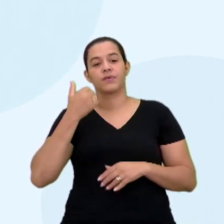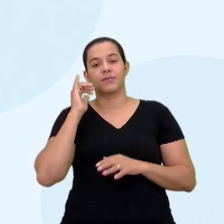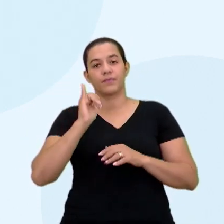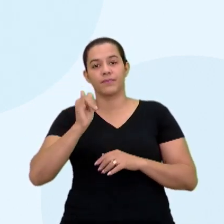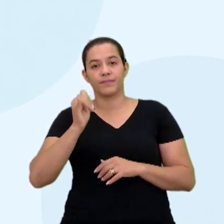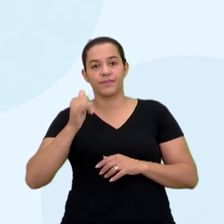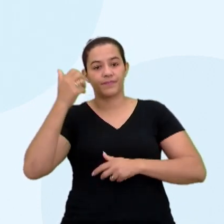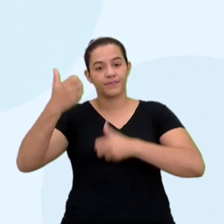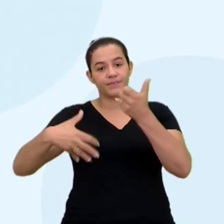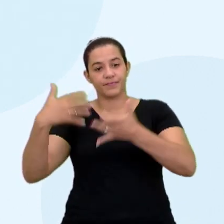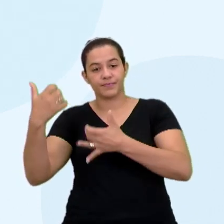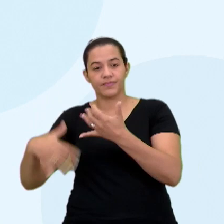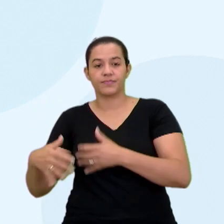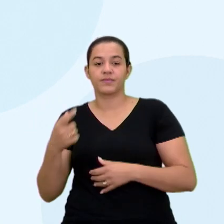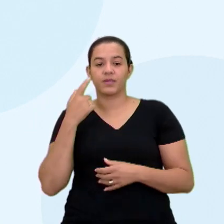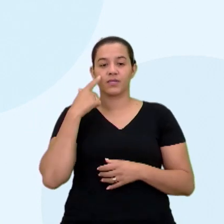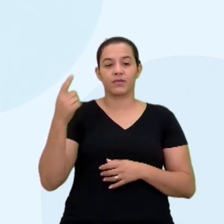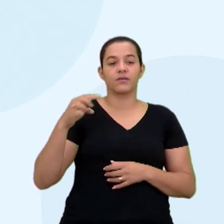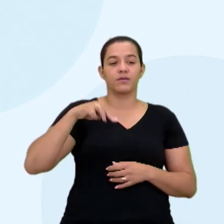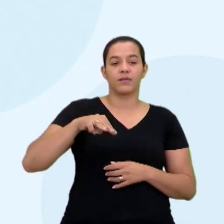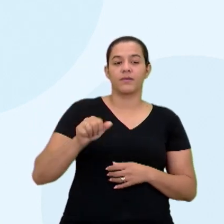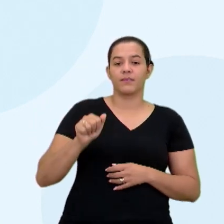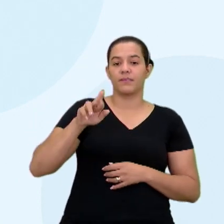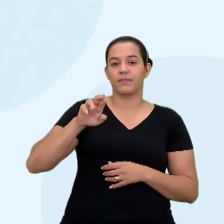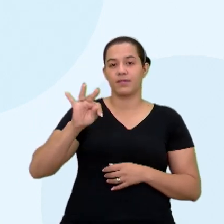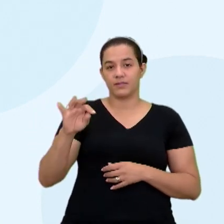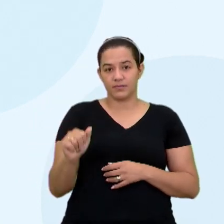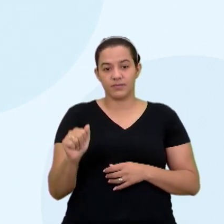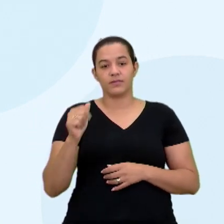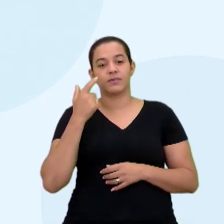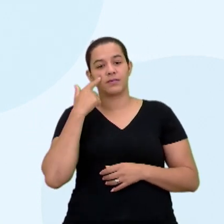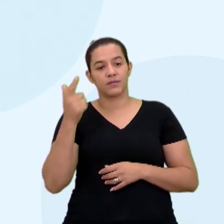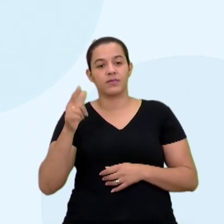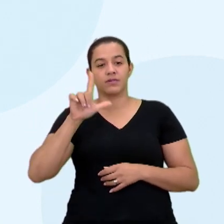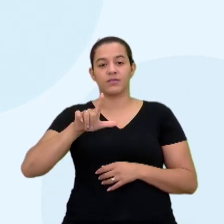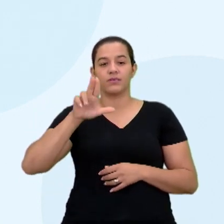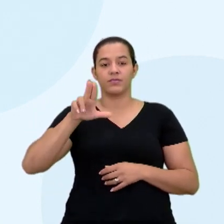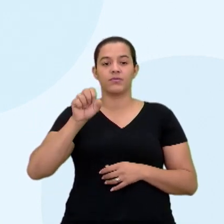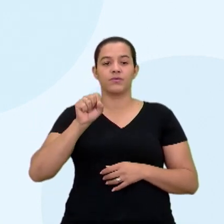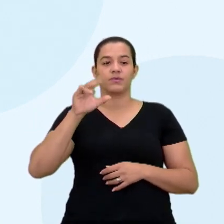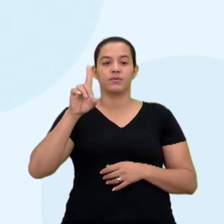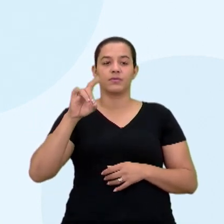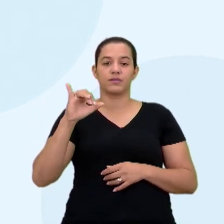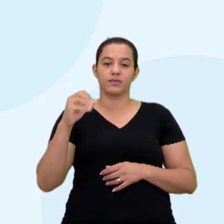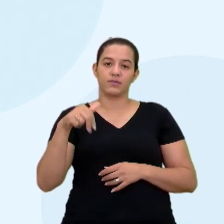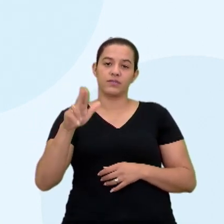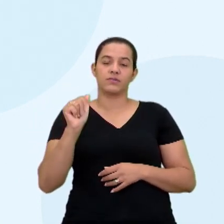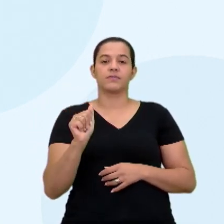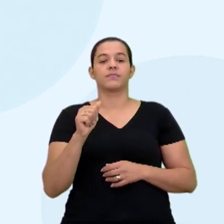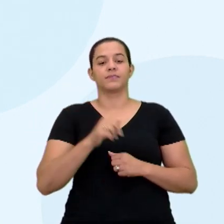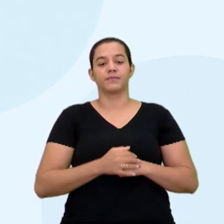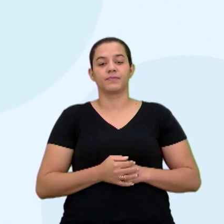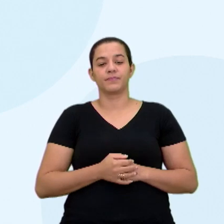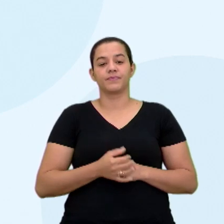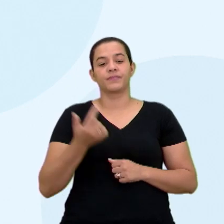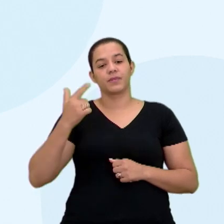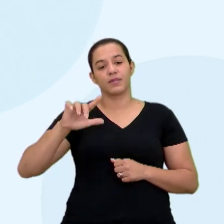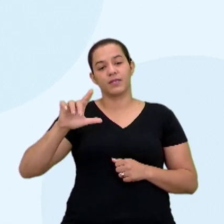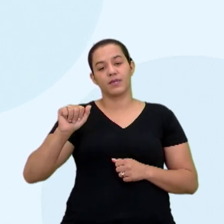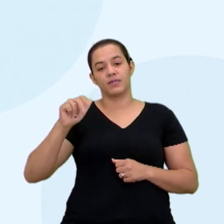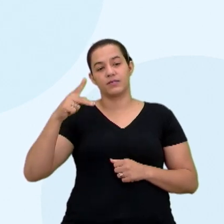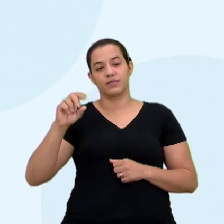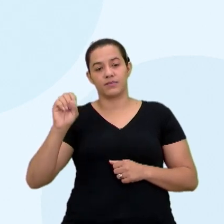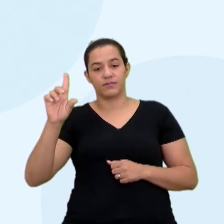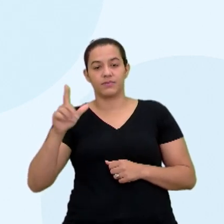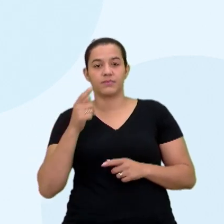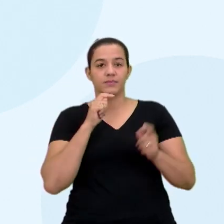você ouviu do gol da Marta no Mundial de 2007 foi de Luciano do Vale, da Rede Bandeirantes. Larissa Lopes para a